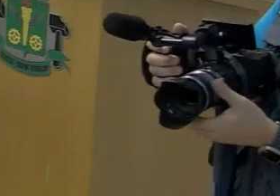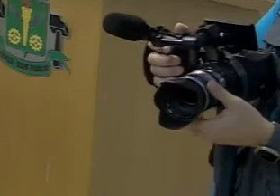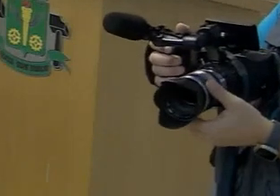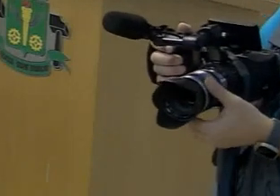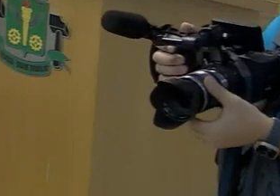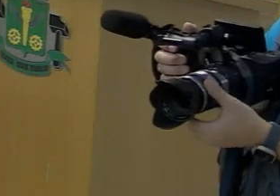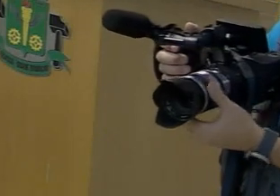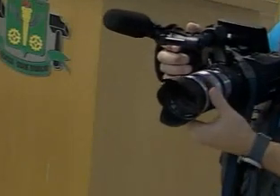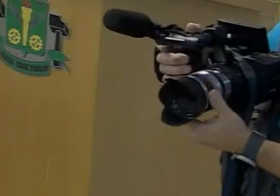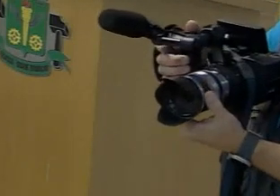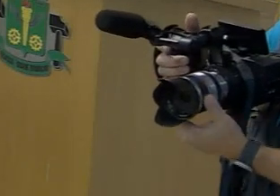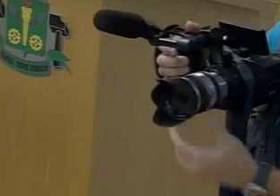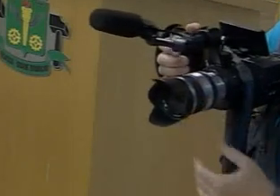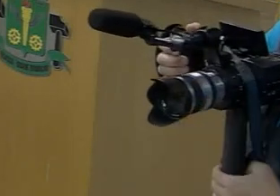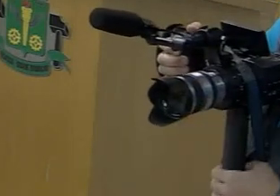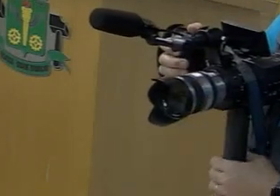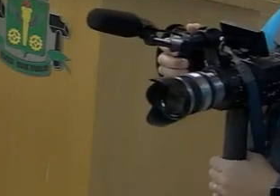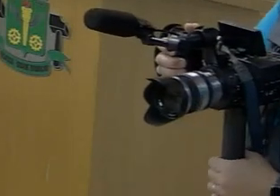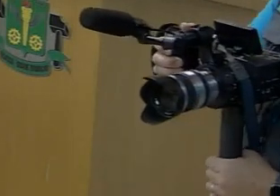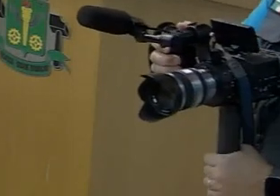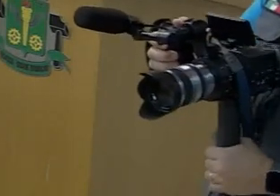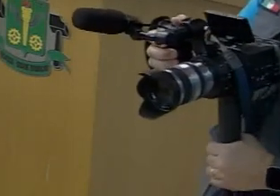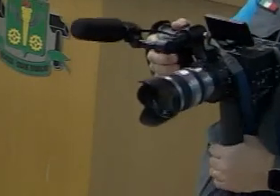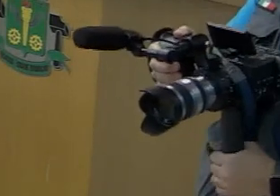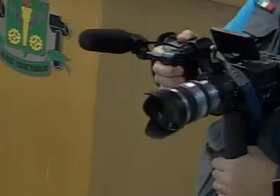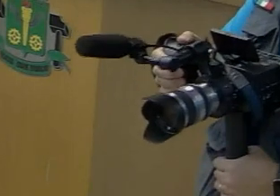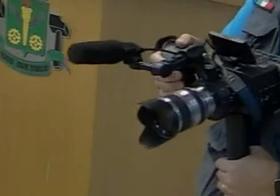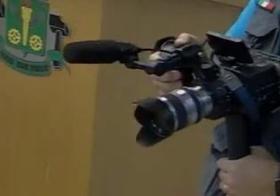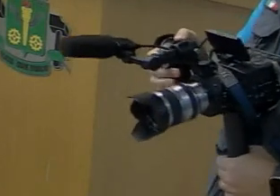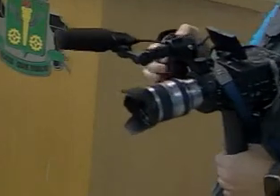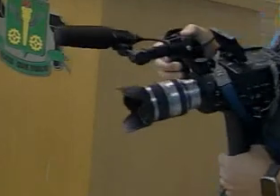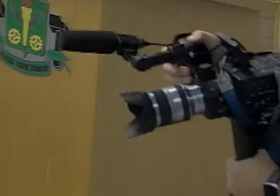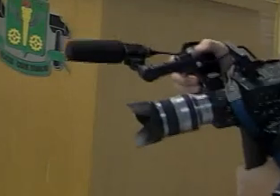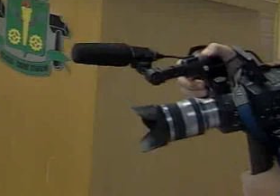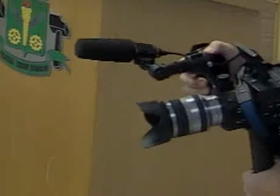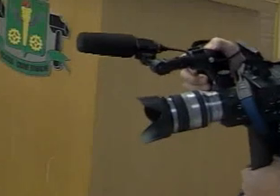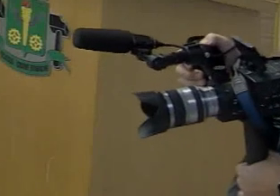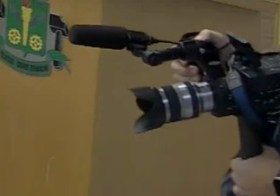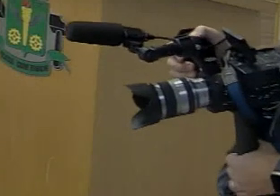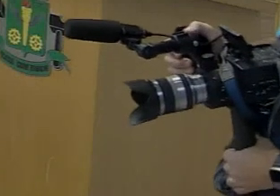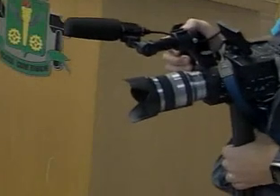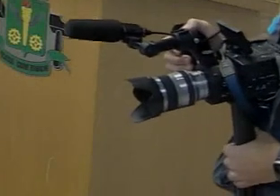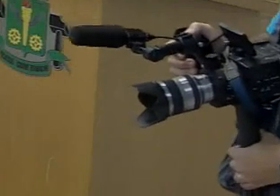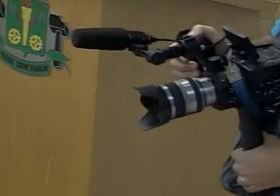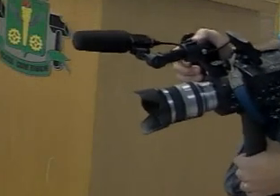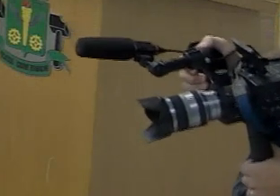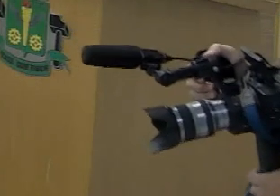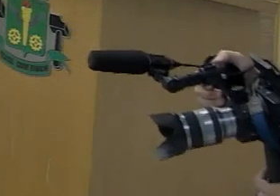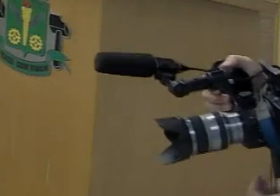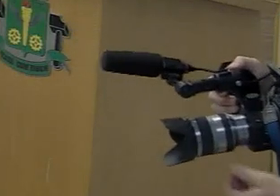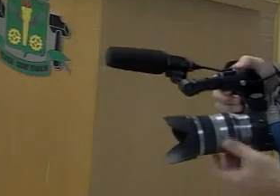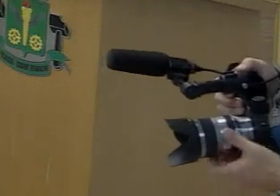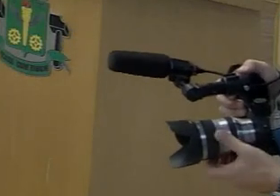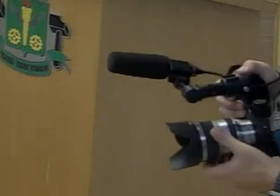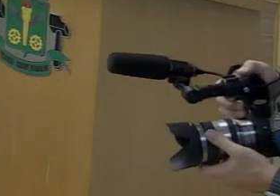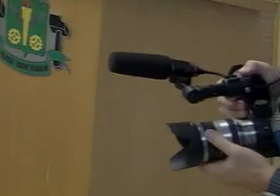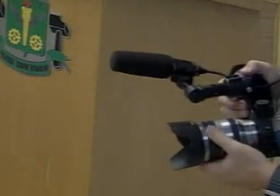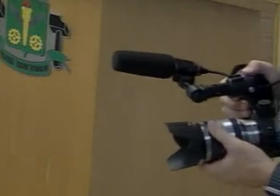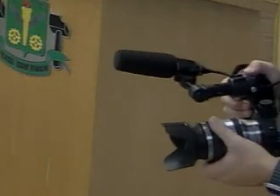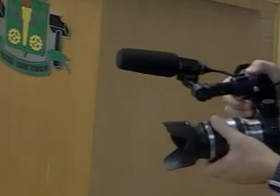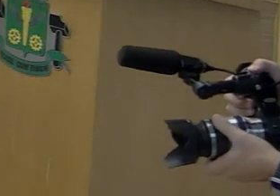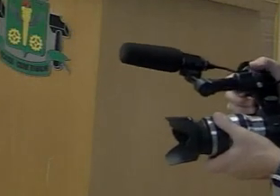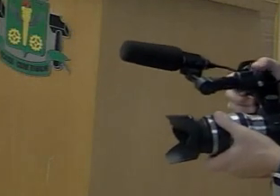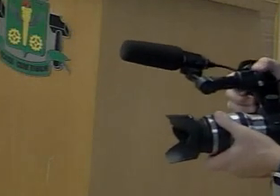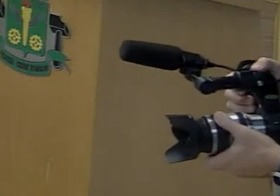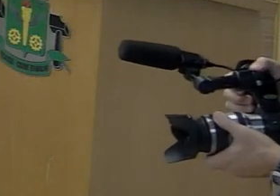Excelentíssimo senhor presidente, venho por meio desta comunicar que o vereador Ralph Silva, na data de hoje, necessita permanecer afastado